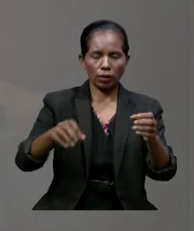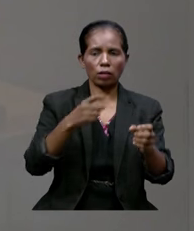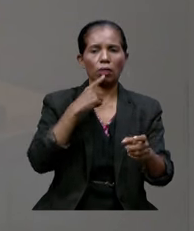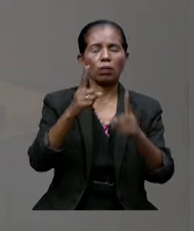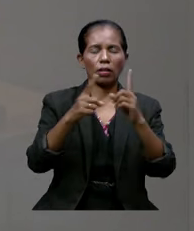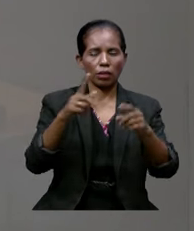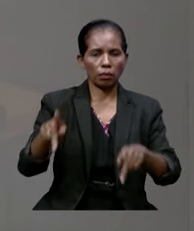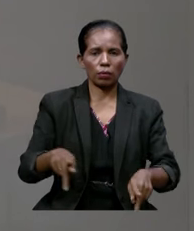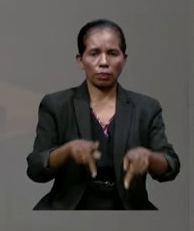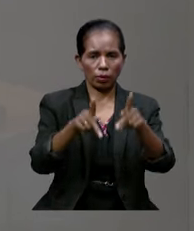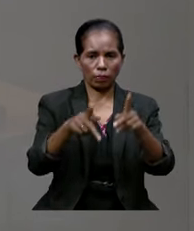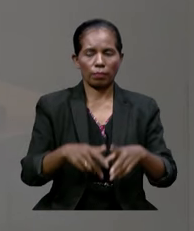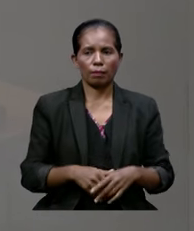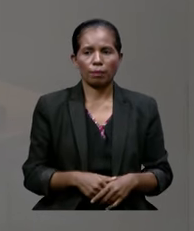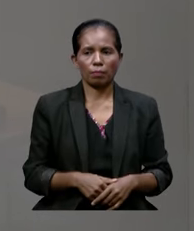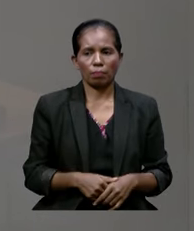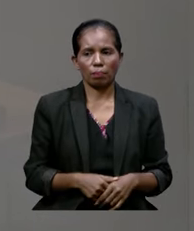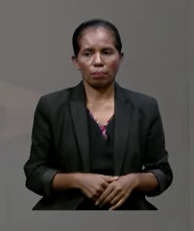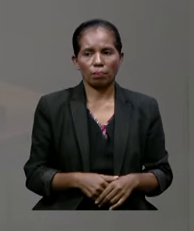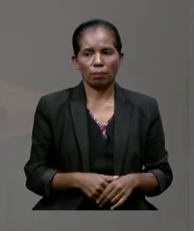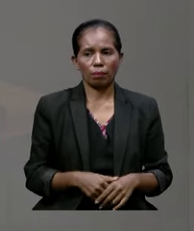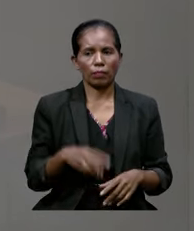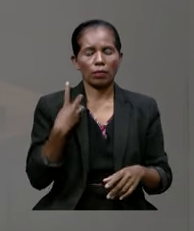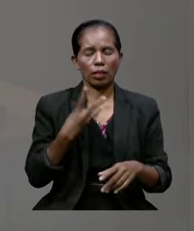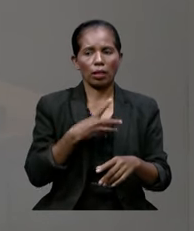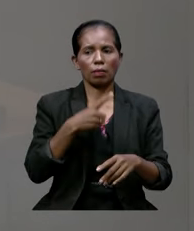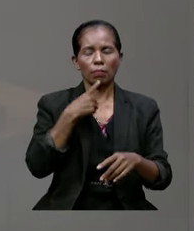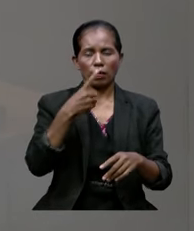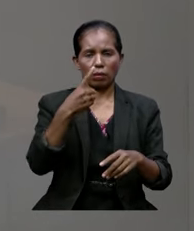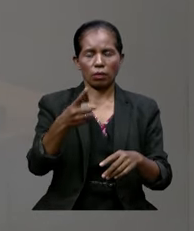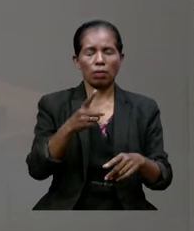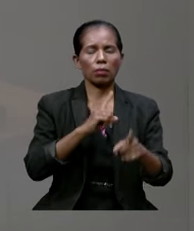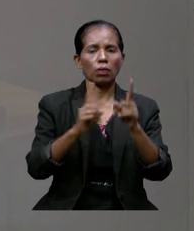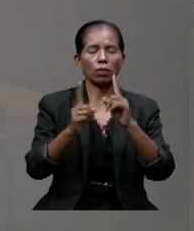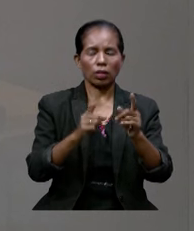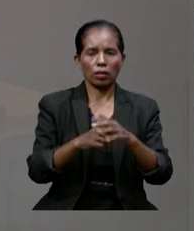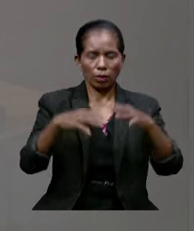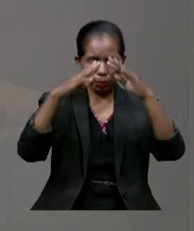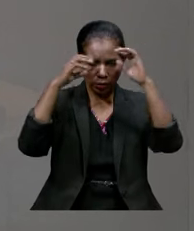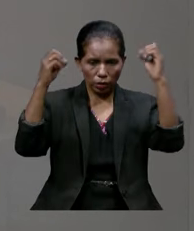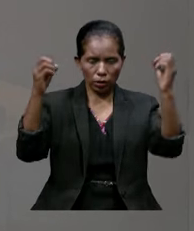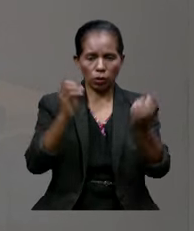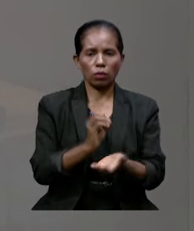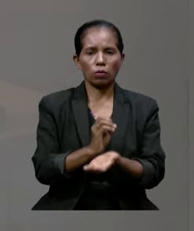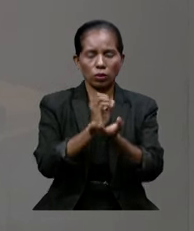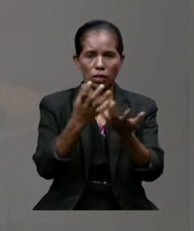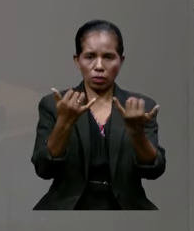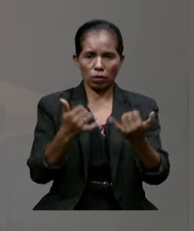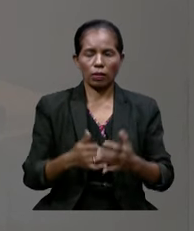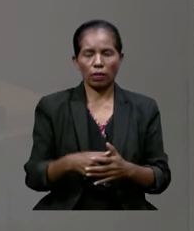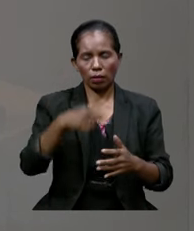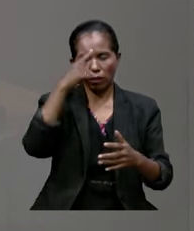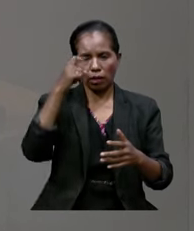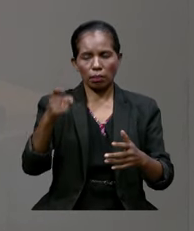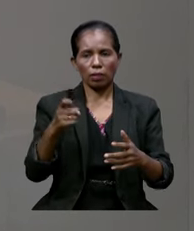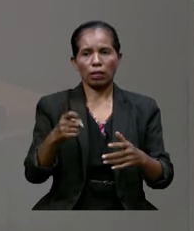Ia Público Ami Crítica Itoan Presidente Rayoa Nianagora Tamba